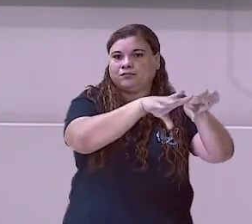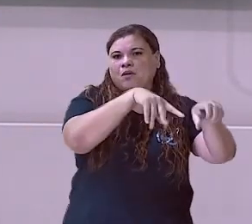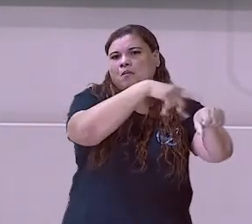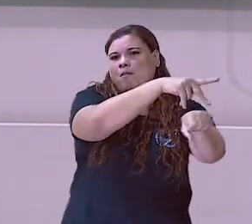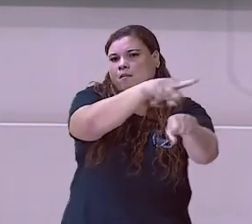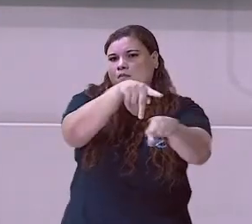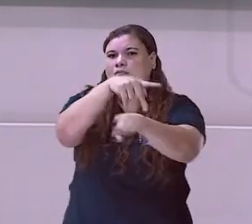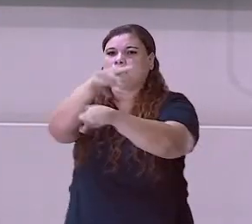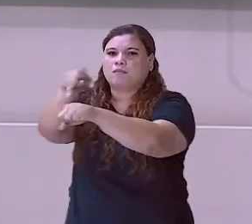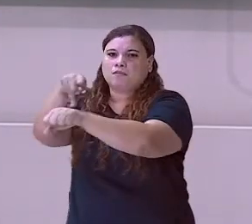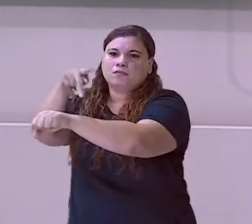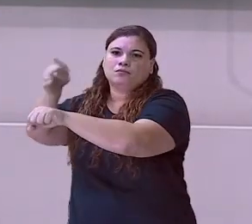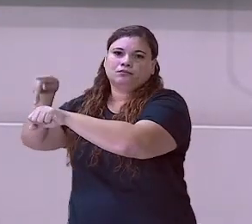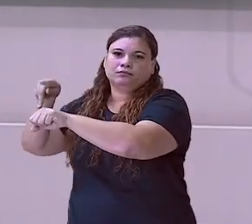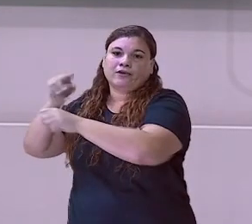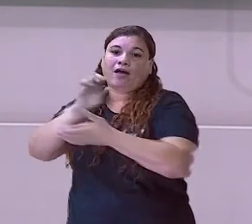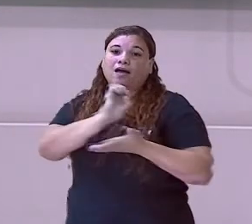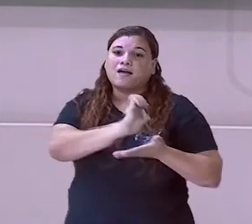é mínimo.